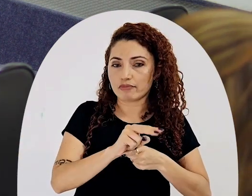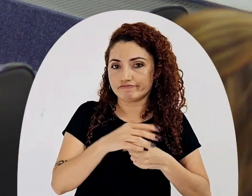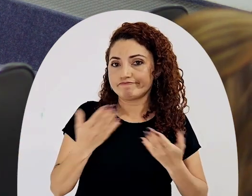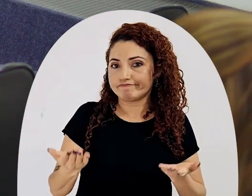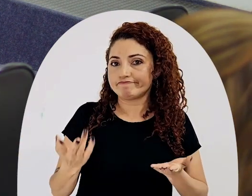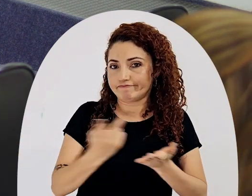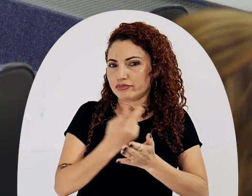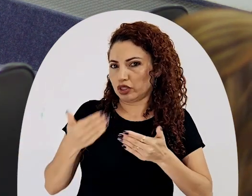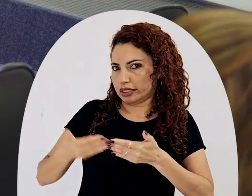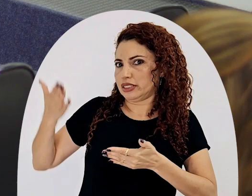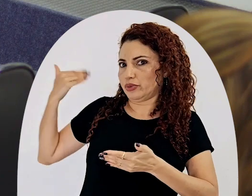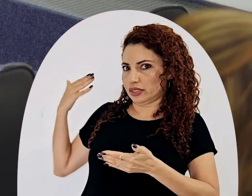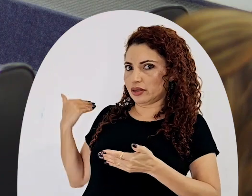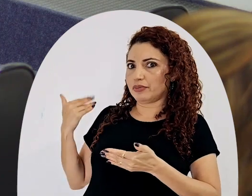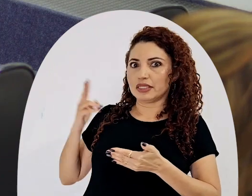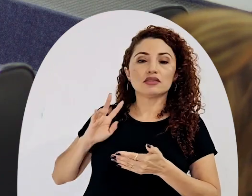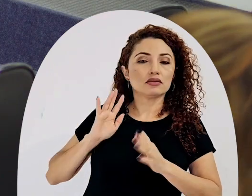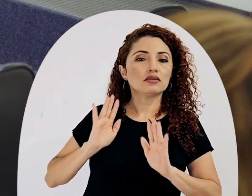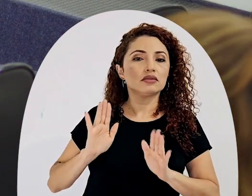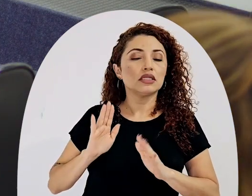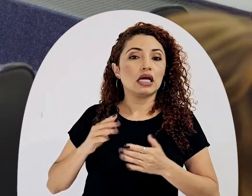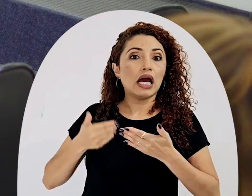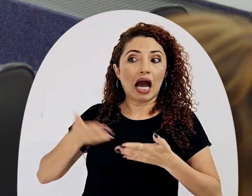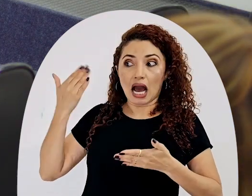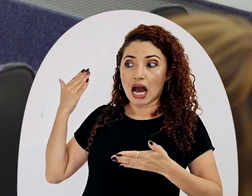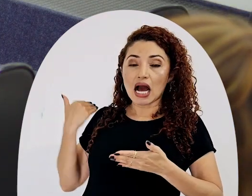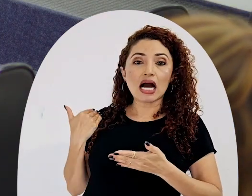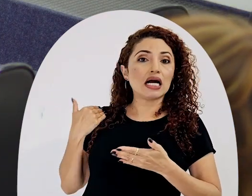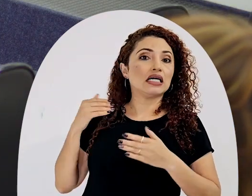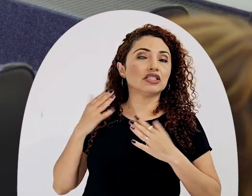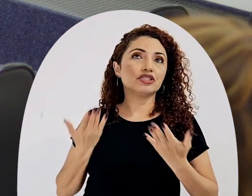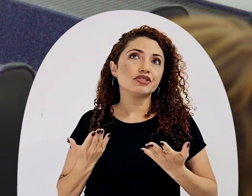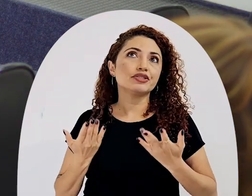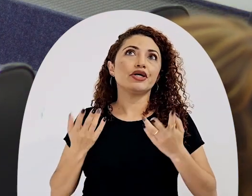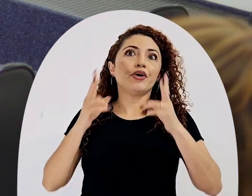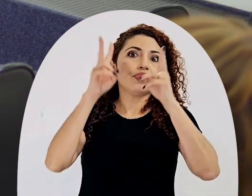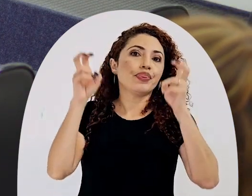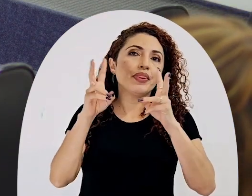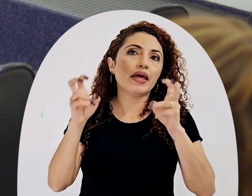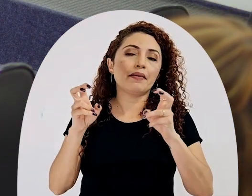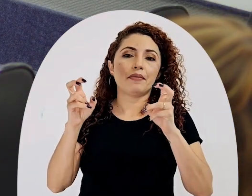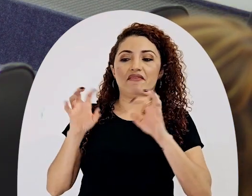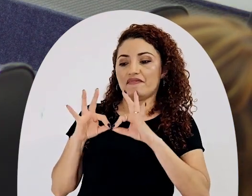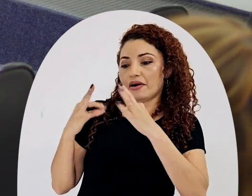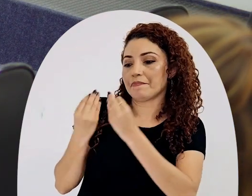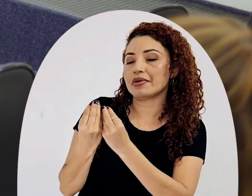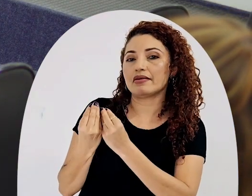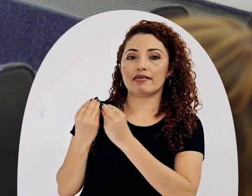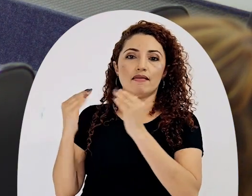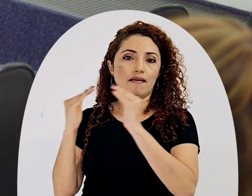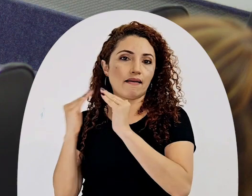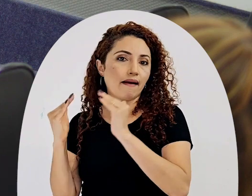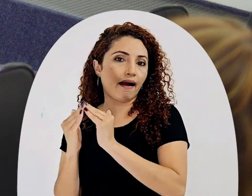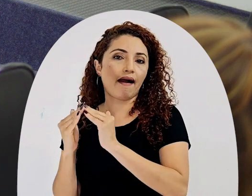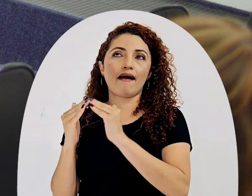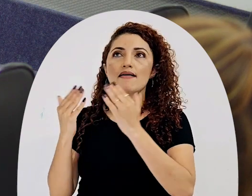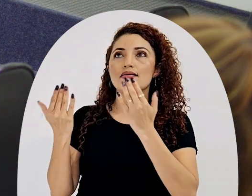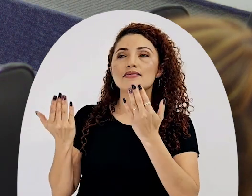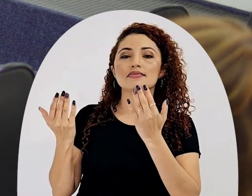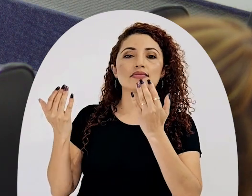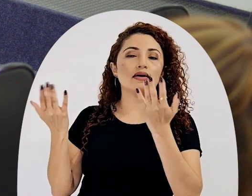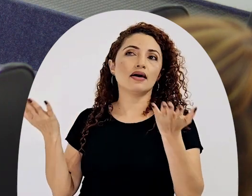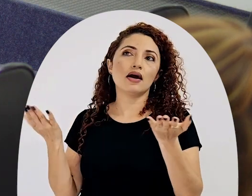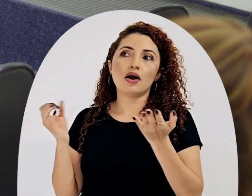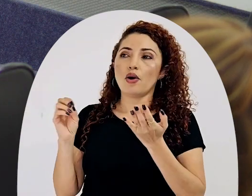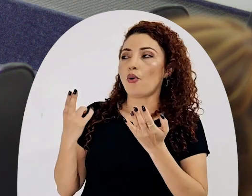os cuidados com a família, com a casa, ou às vezes até com algum ente querido, é uma tarefa